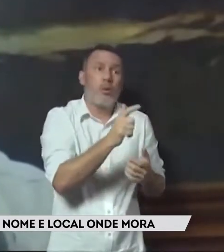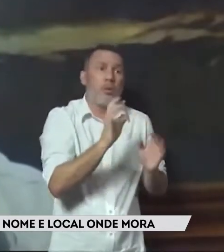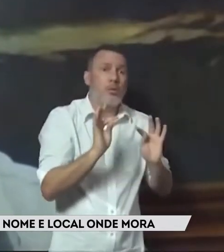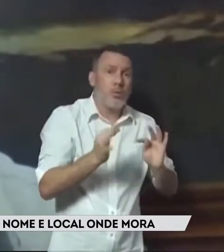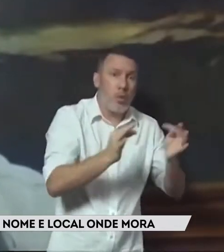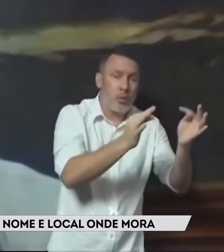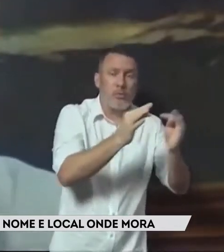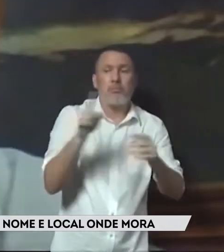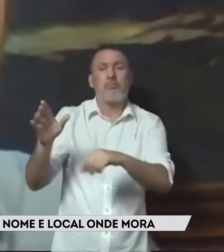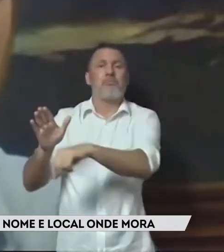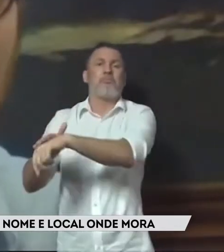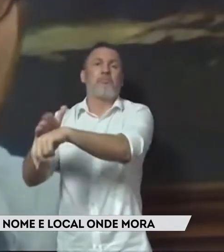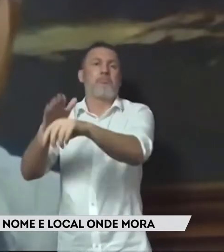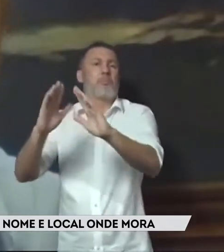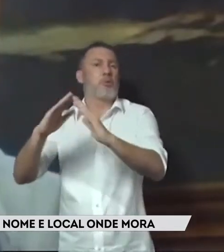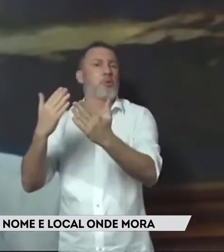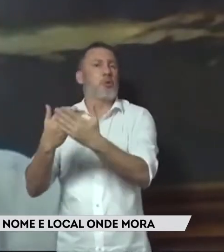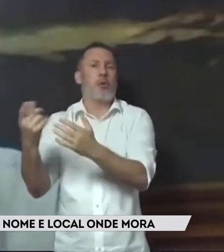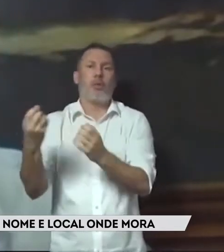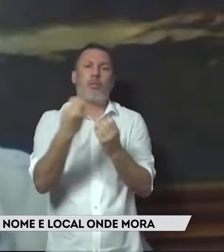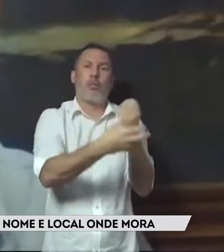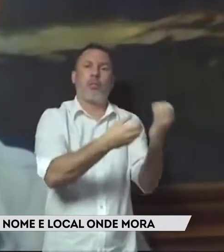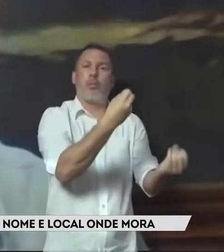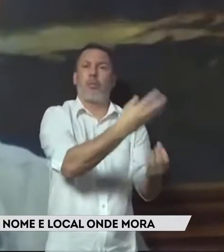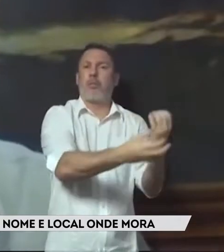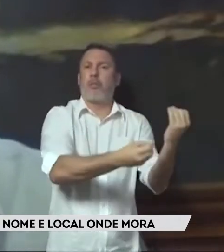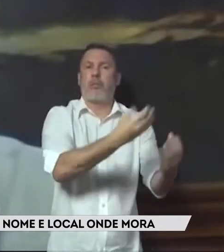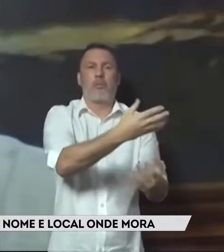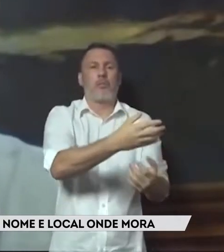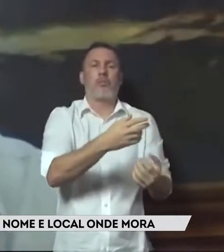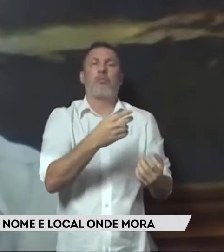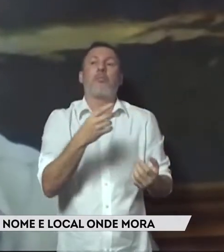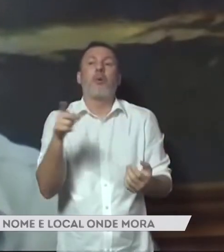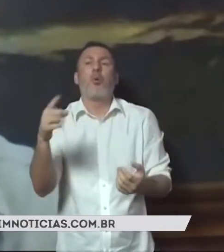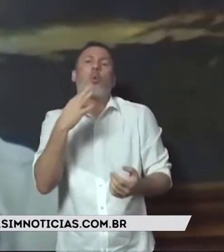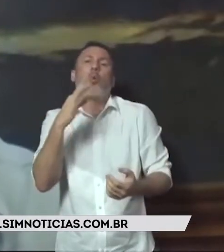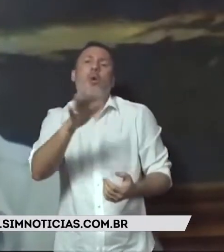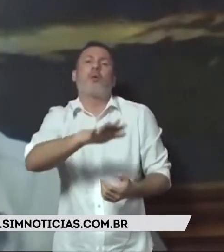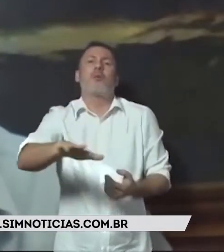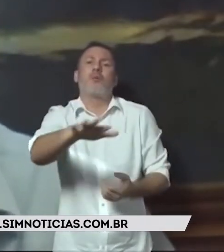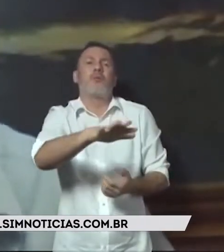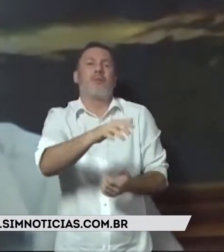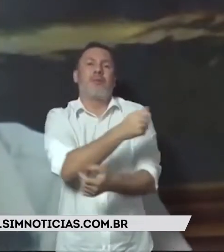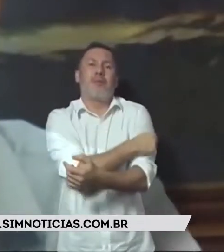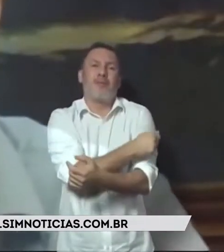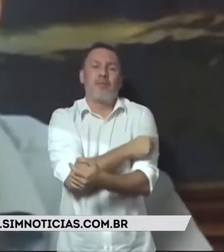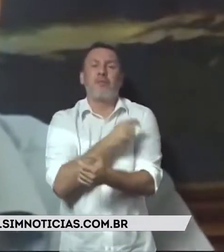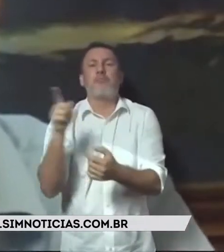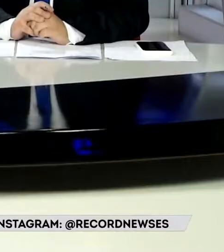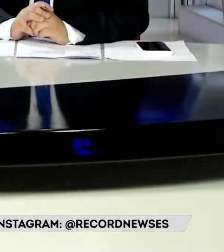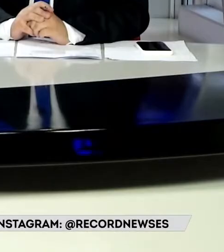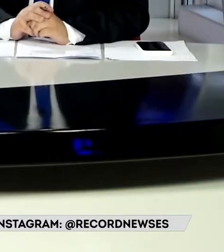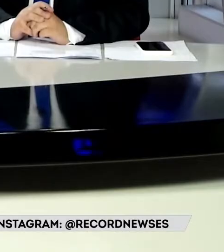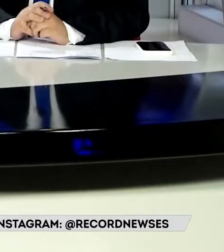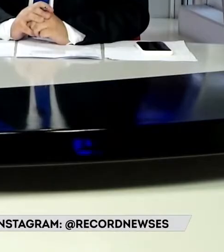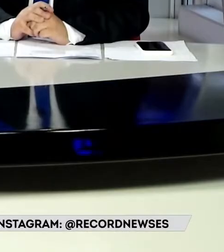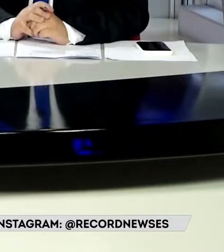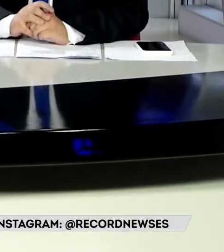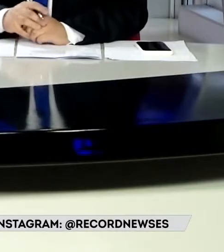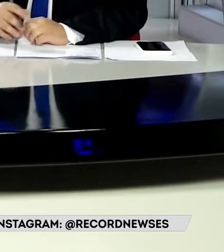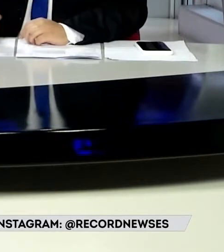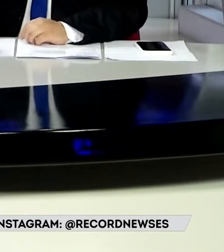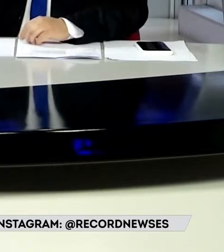aí compete a cada escola, dentro da sua realidade, do conhecimento que tem, do terreno onde ela está instalada, proceder. Bom, e